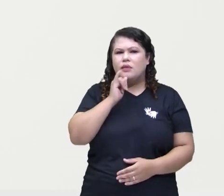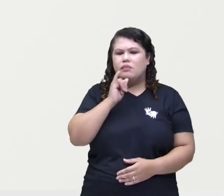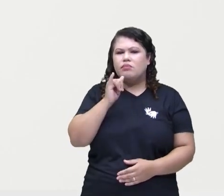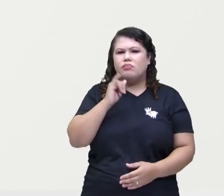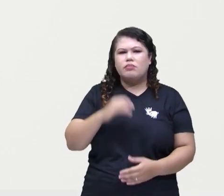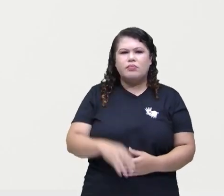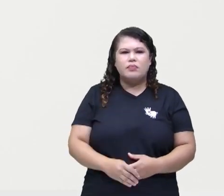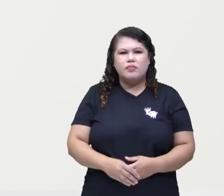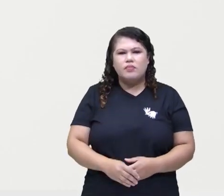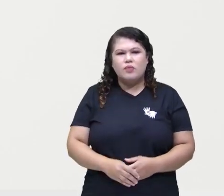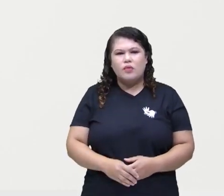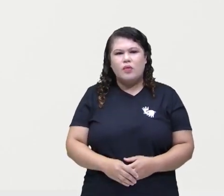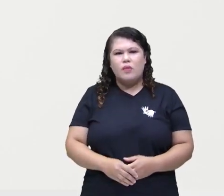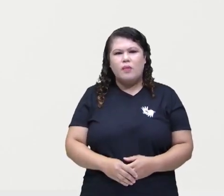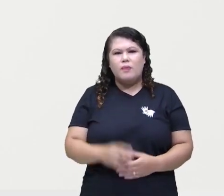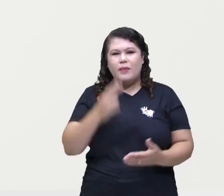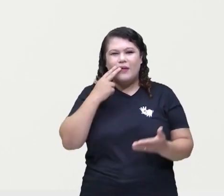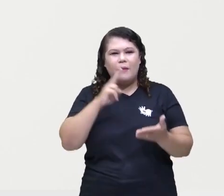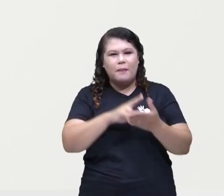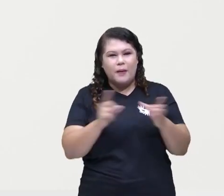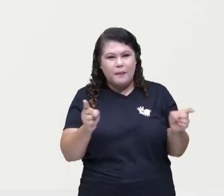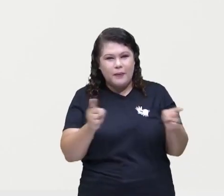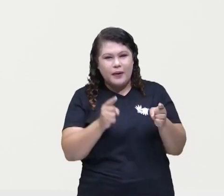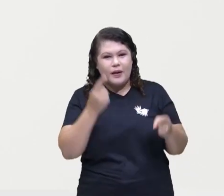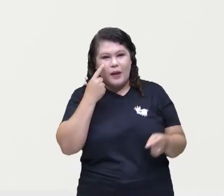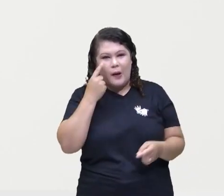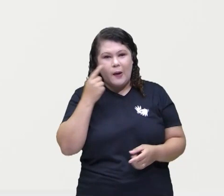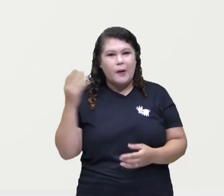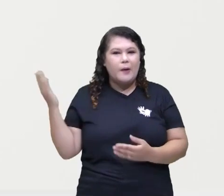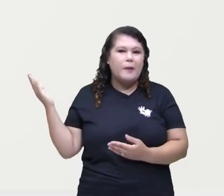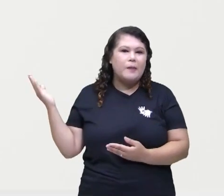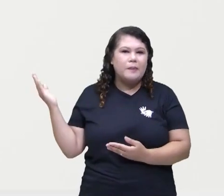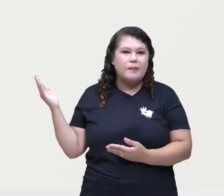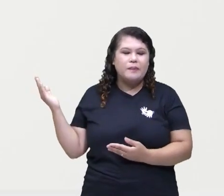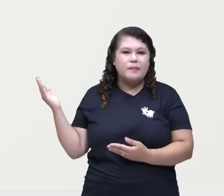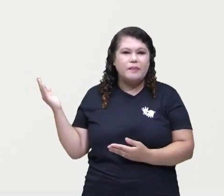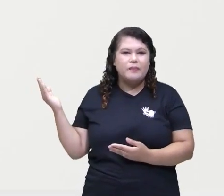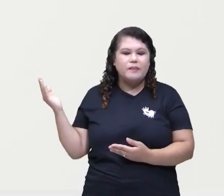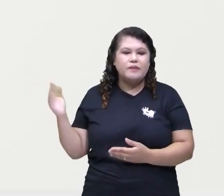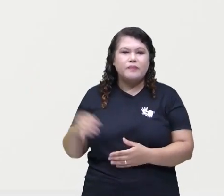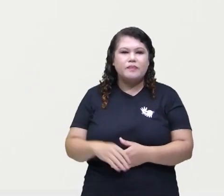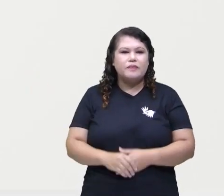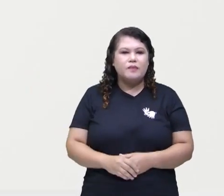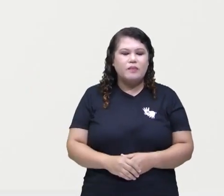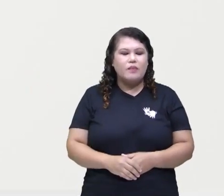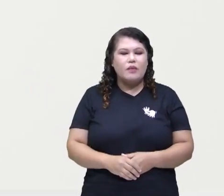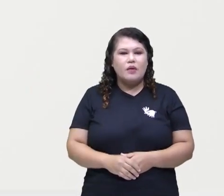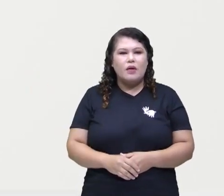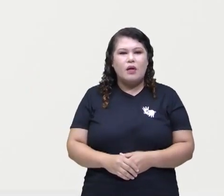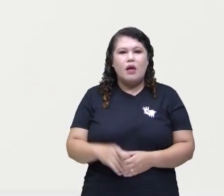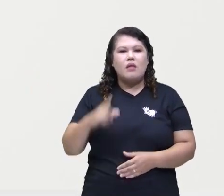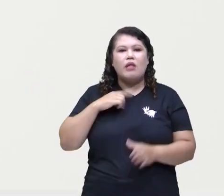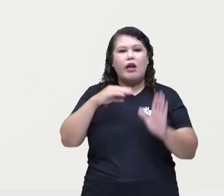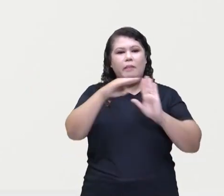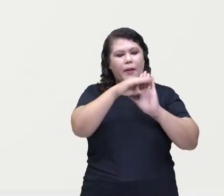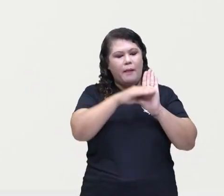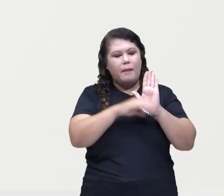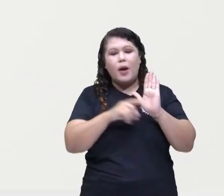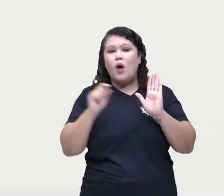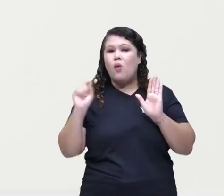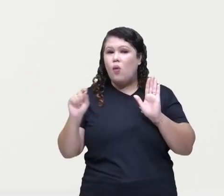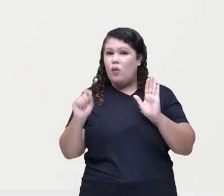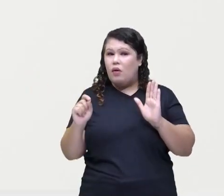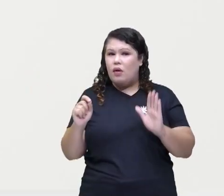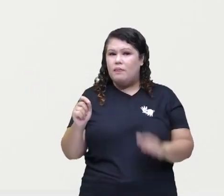exemplo. Olha só, nós temos aqui o nosso bilhete, o seguinte bilhete, a seguinte